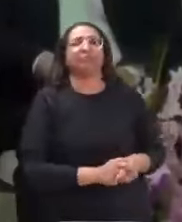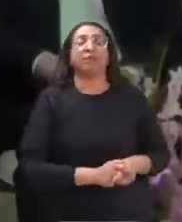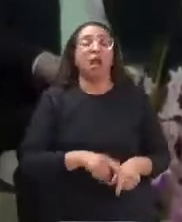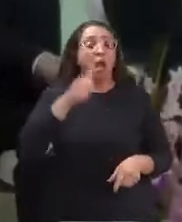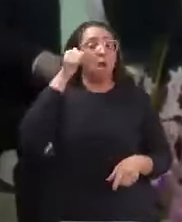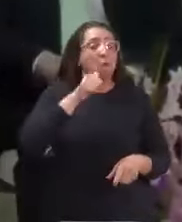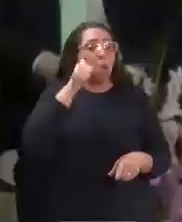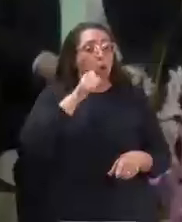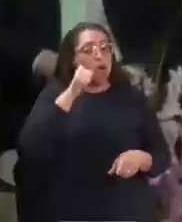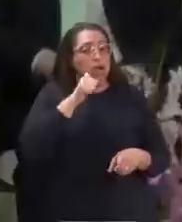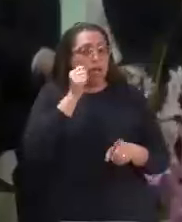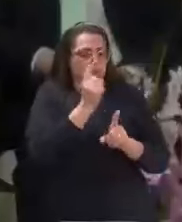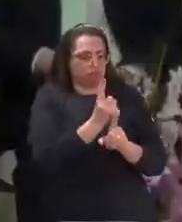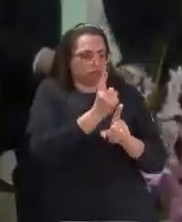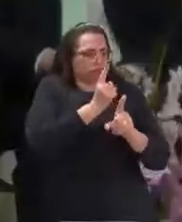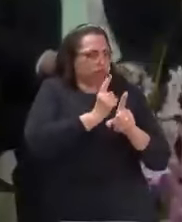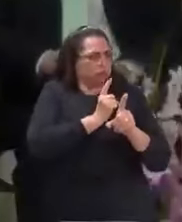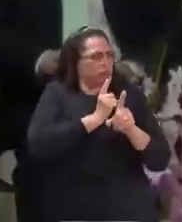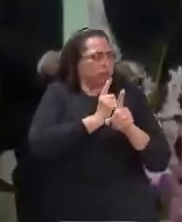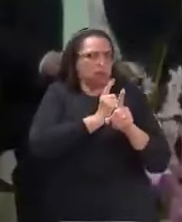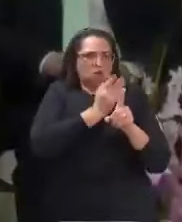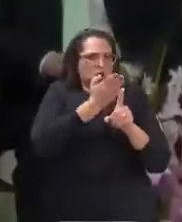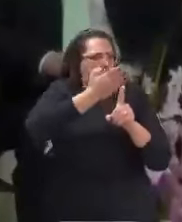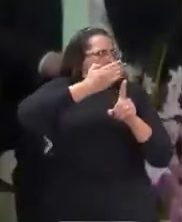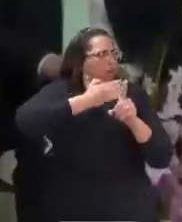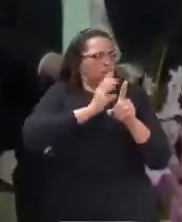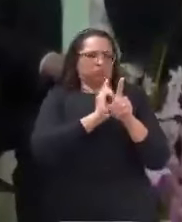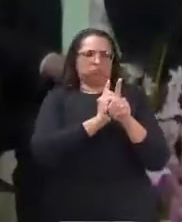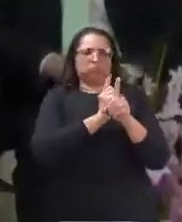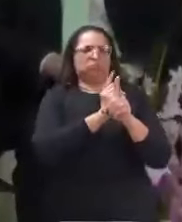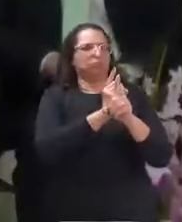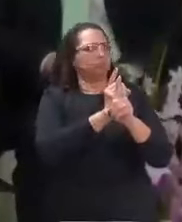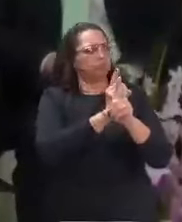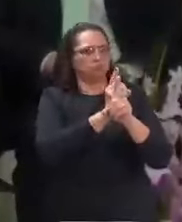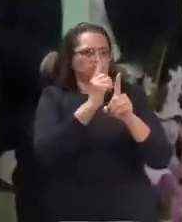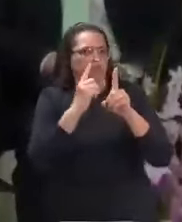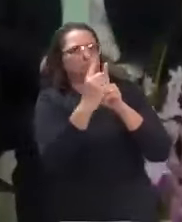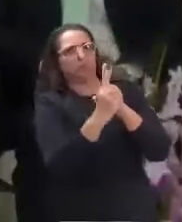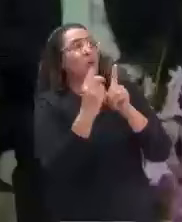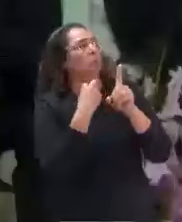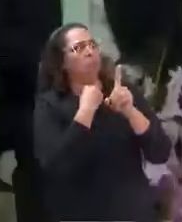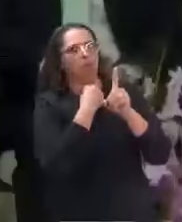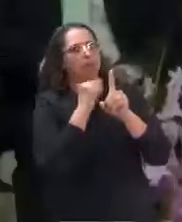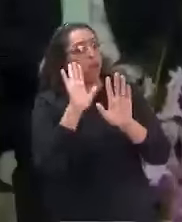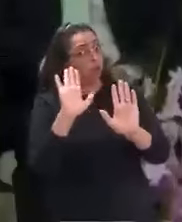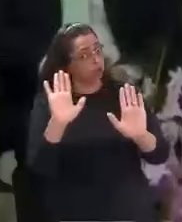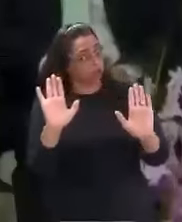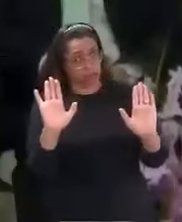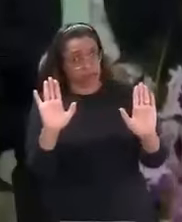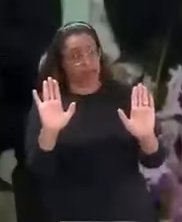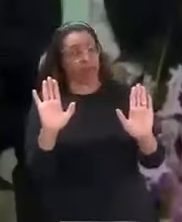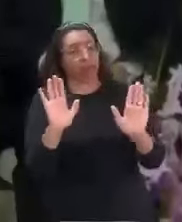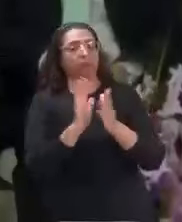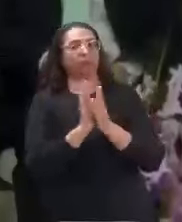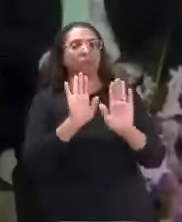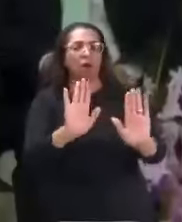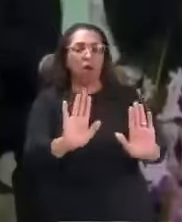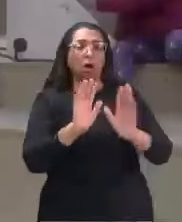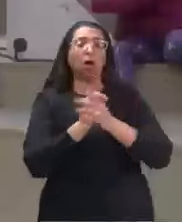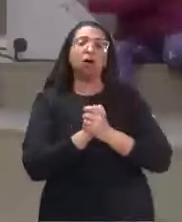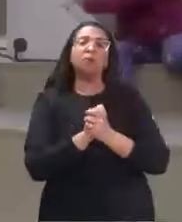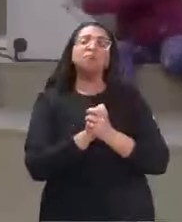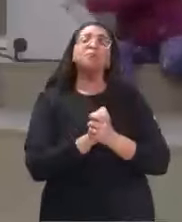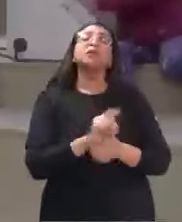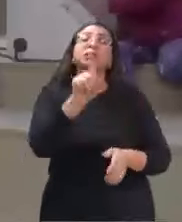até hoje na cultura para que as crianças a partir de ainda nova aprendam uma coisa a ser uma